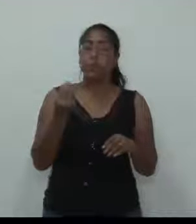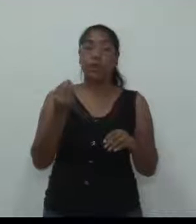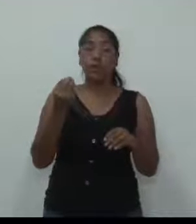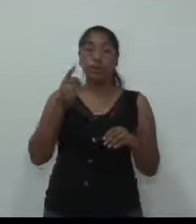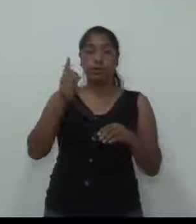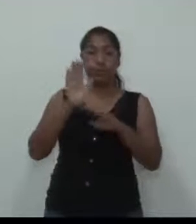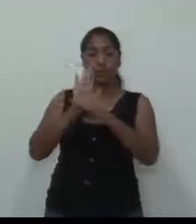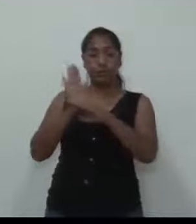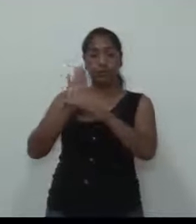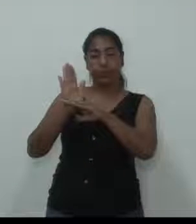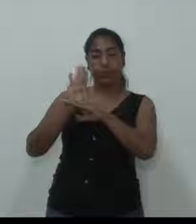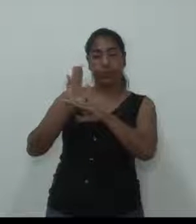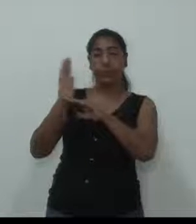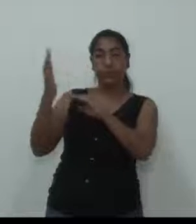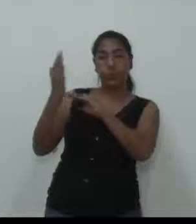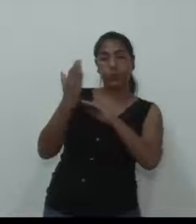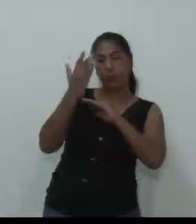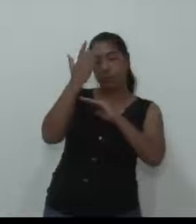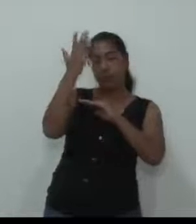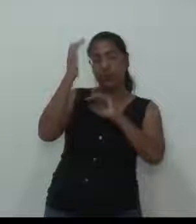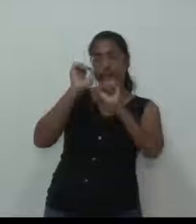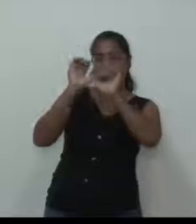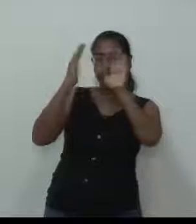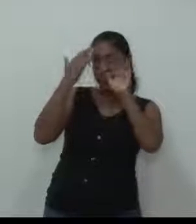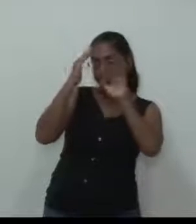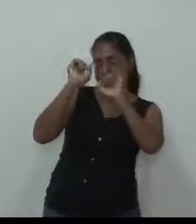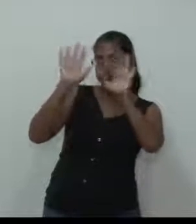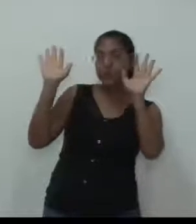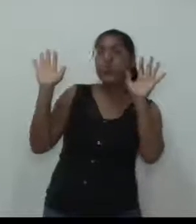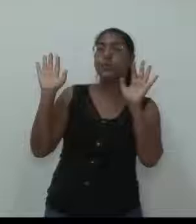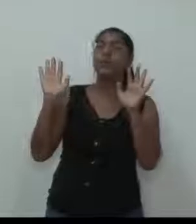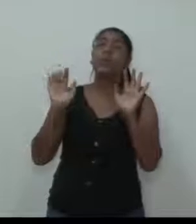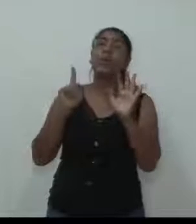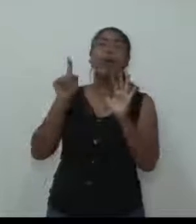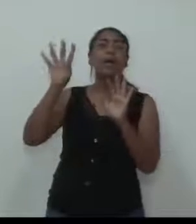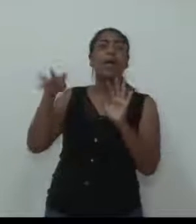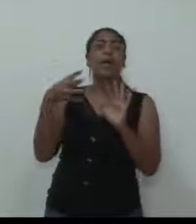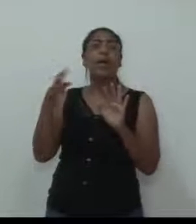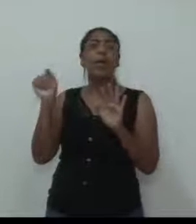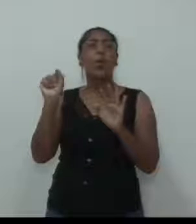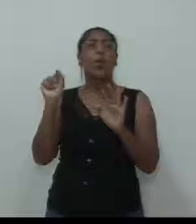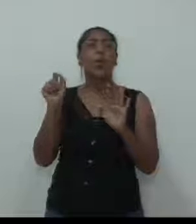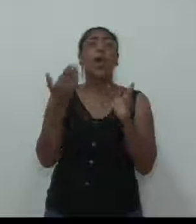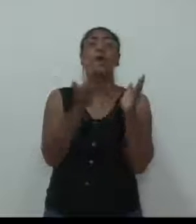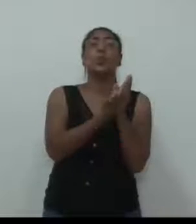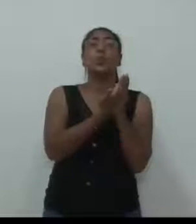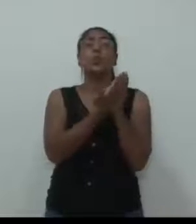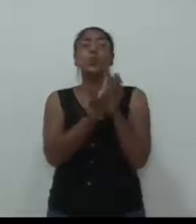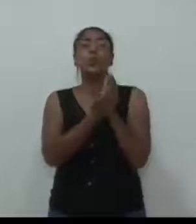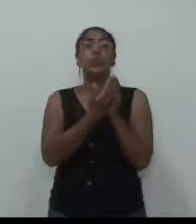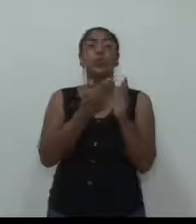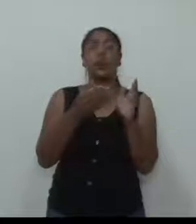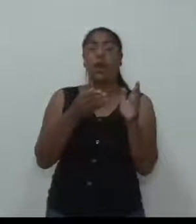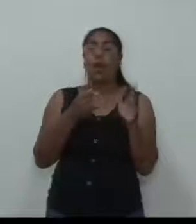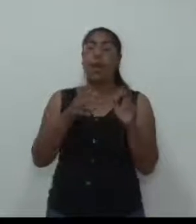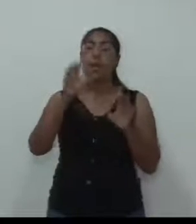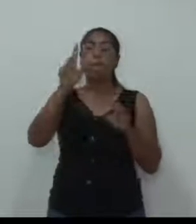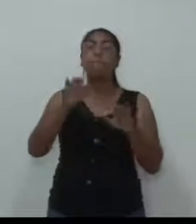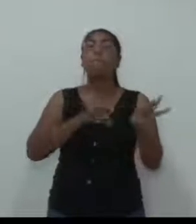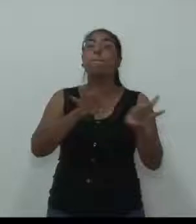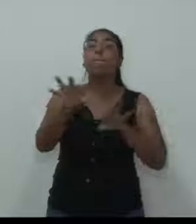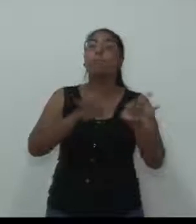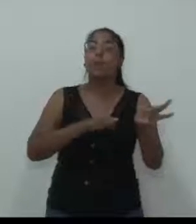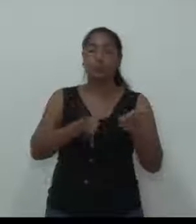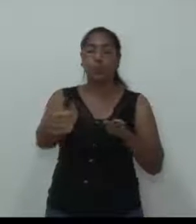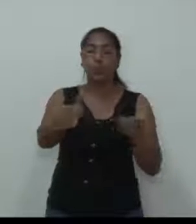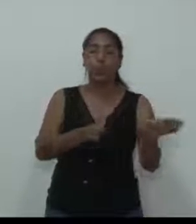de entender. Isso é uma análise que ele faz da estrutura do plano de mobilidade. Então, na esquerda ali, fica pequeno no quadro, quando